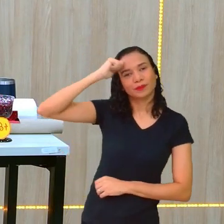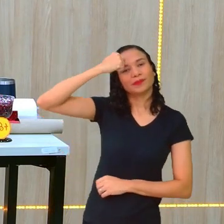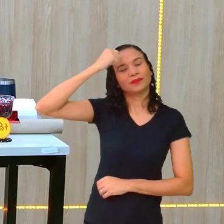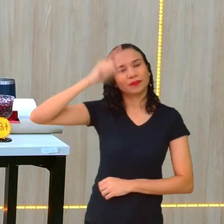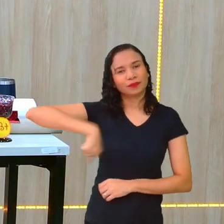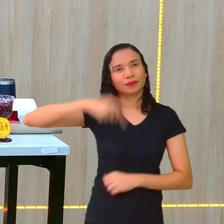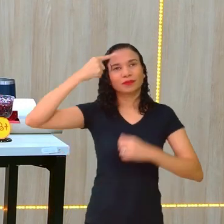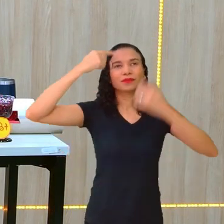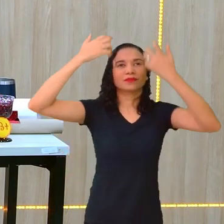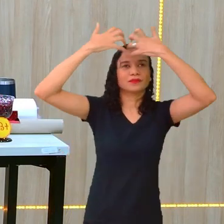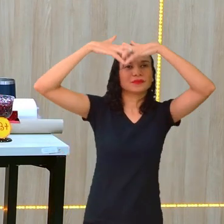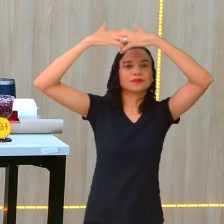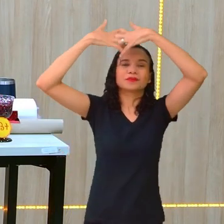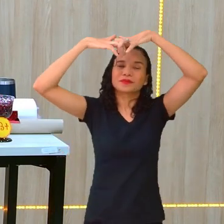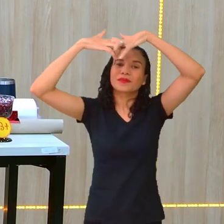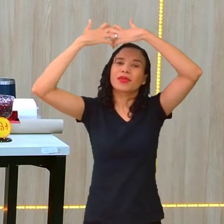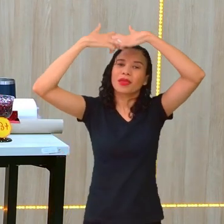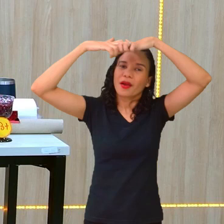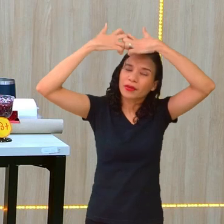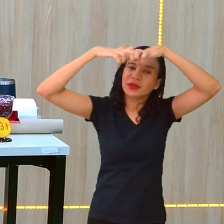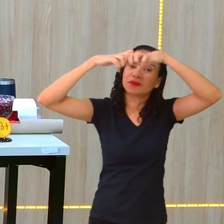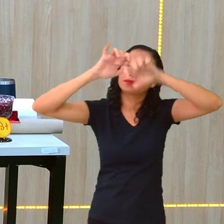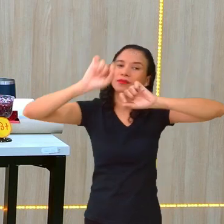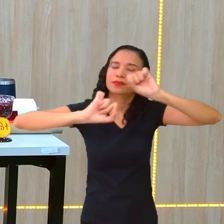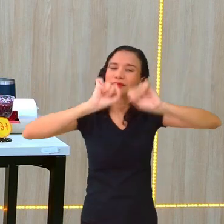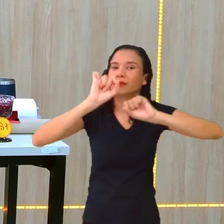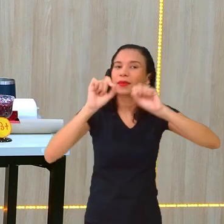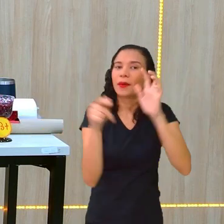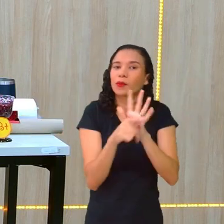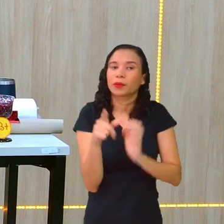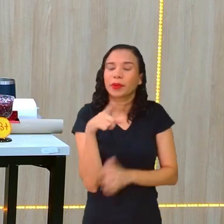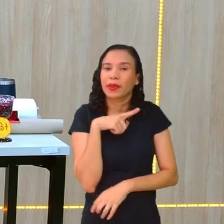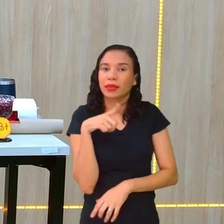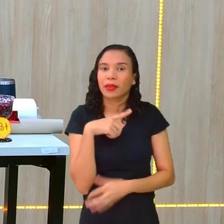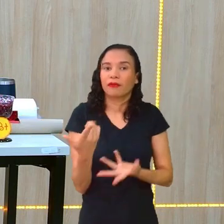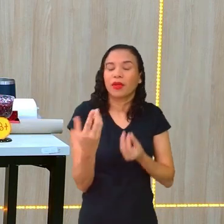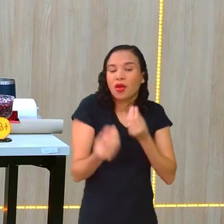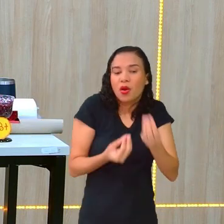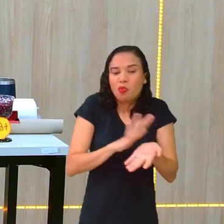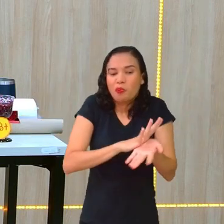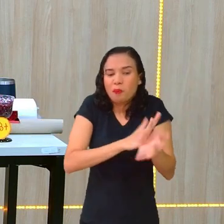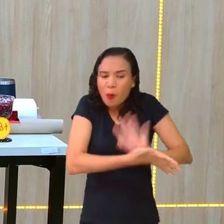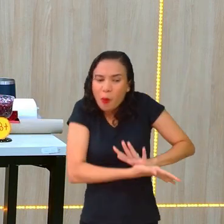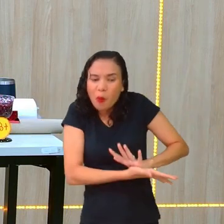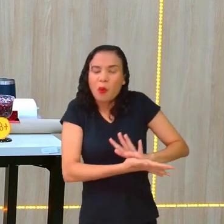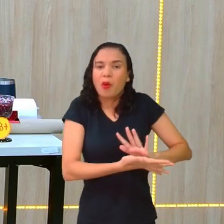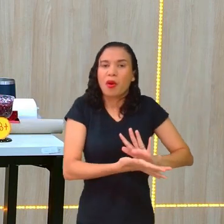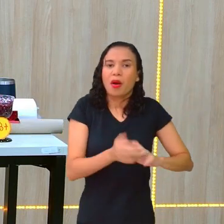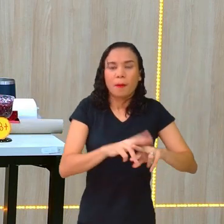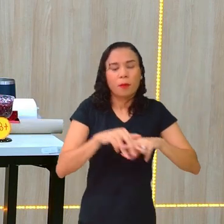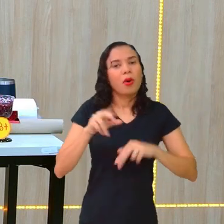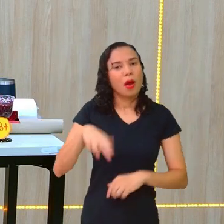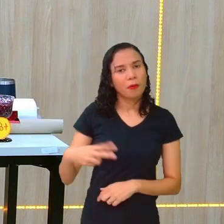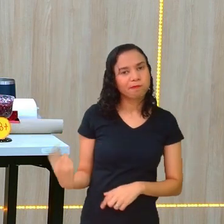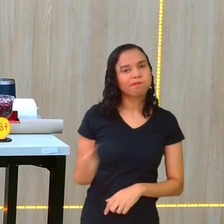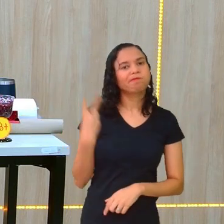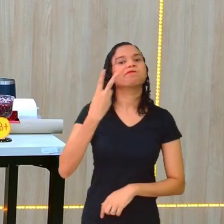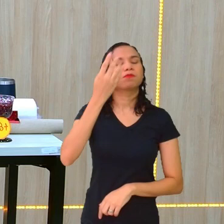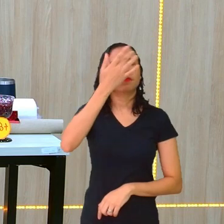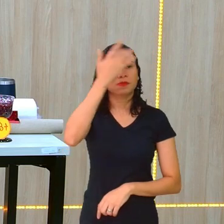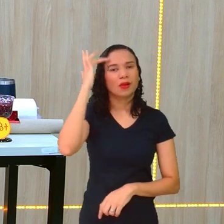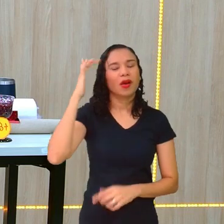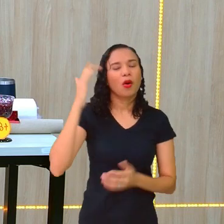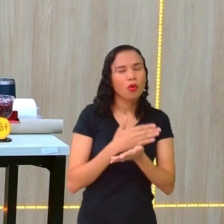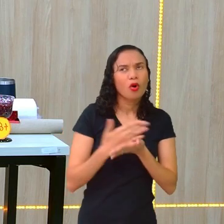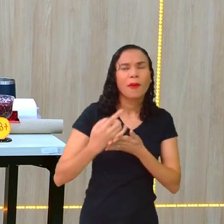de refletir contra a questão aí, né, da discriminação. Então, vale a pena a gente começar